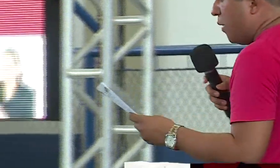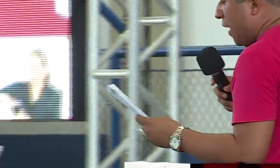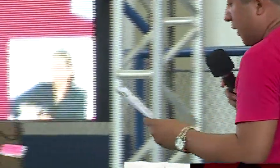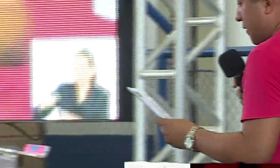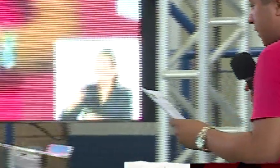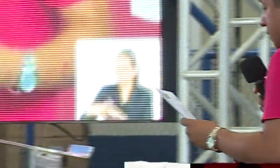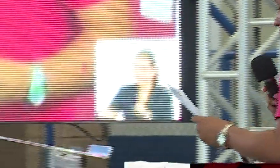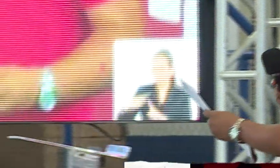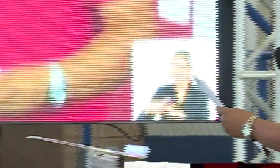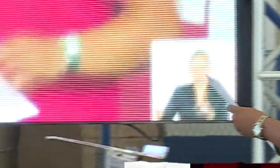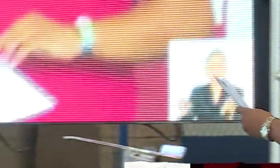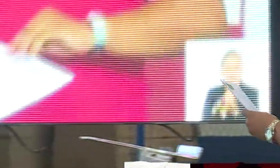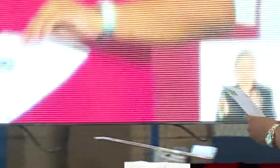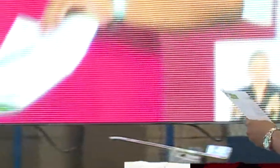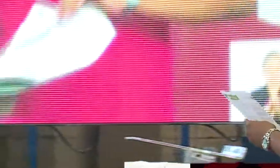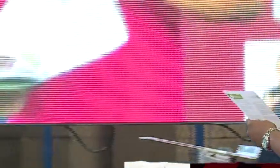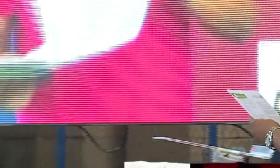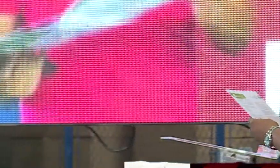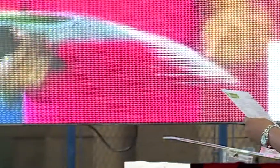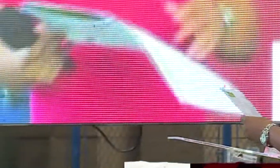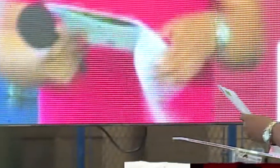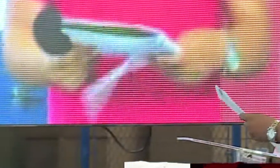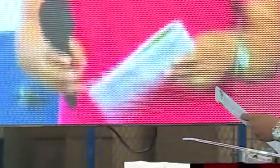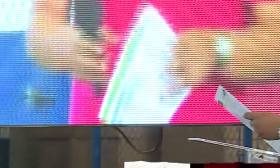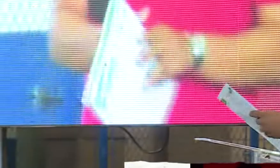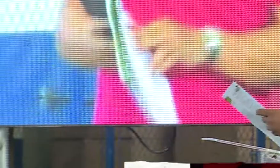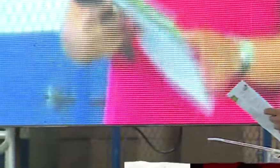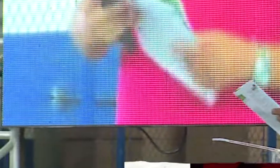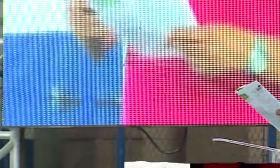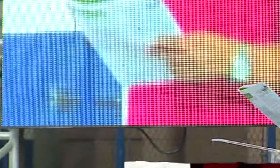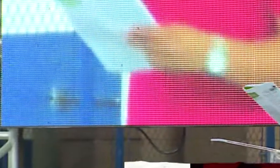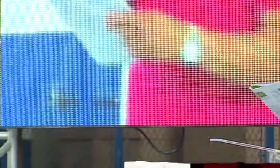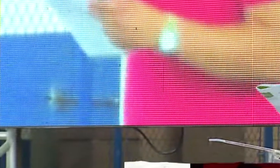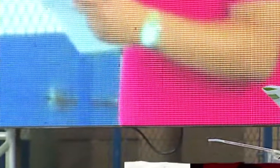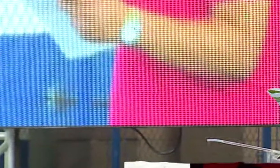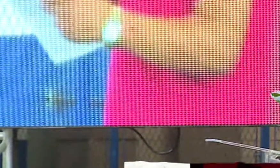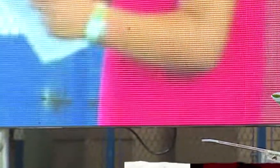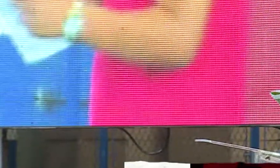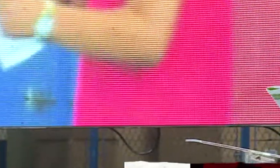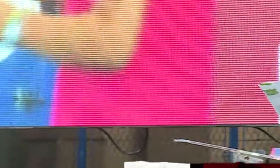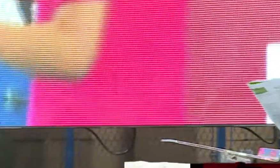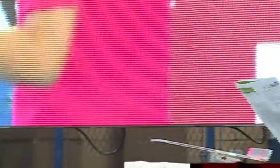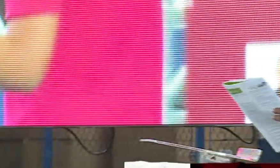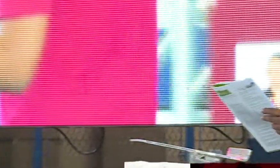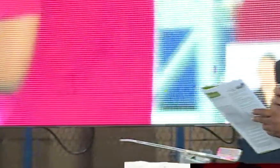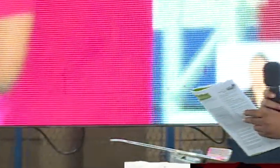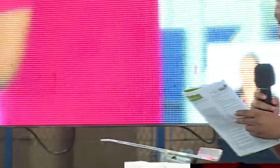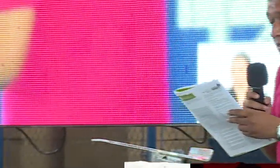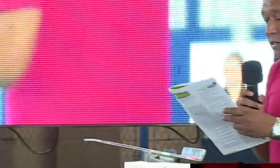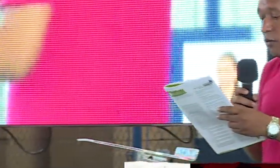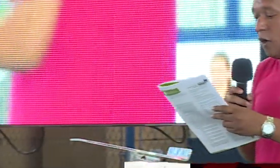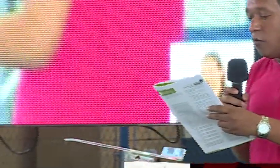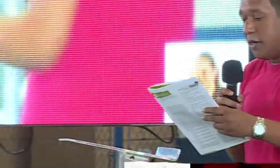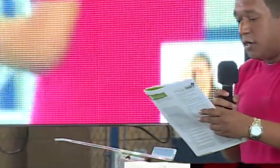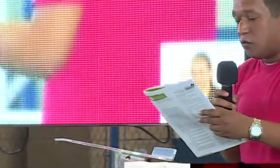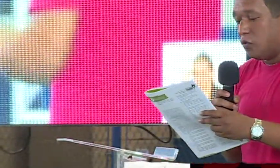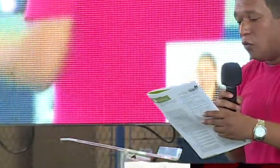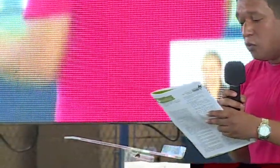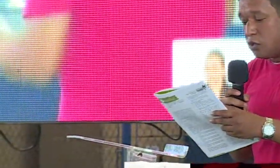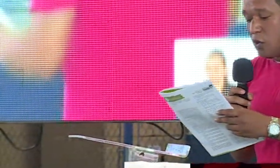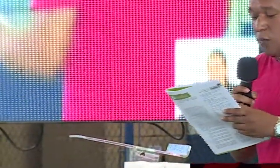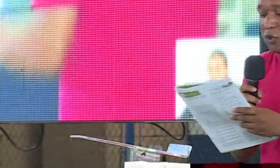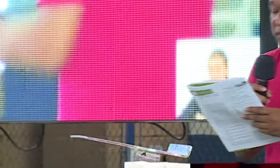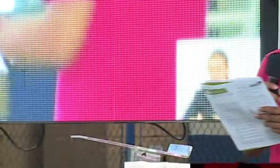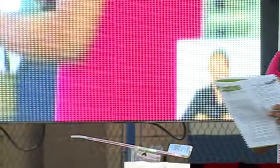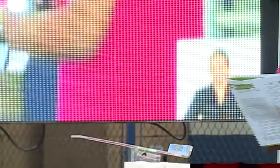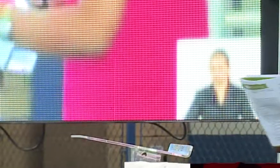atividades humanas, com maior crescimento no final do século XVIII, em decorrência do aumento no